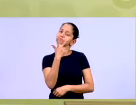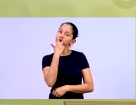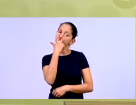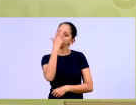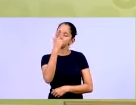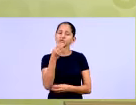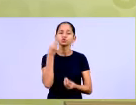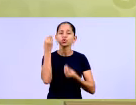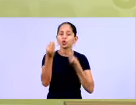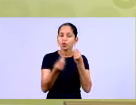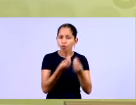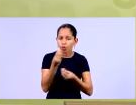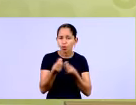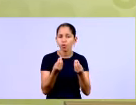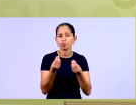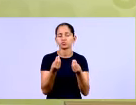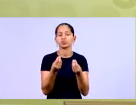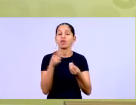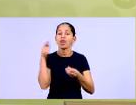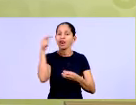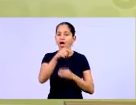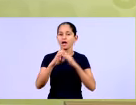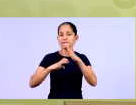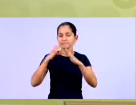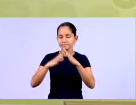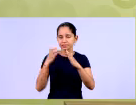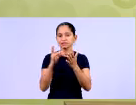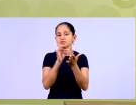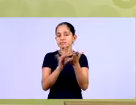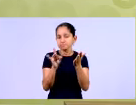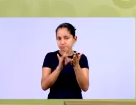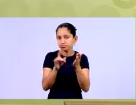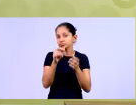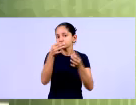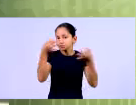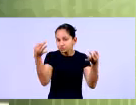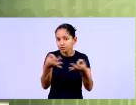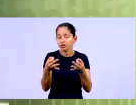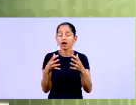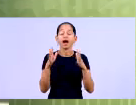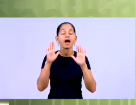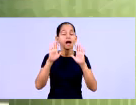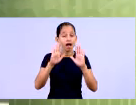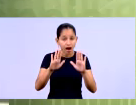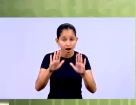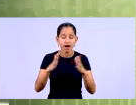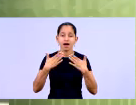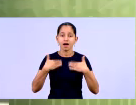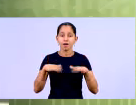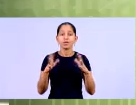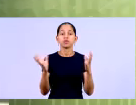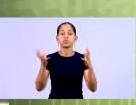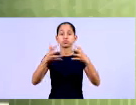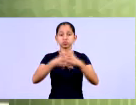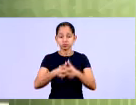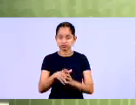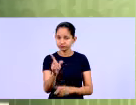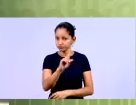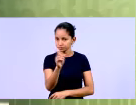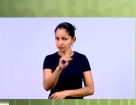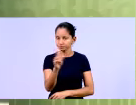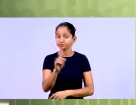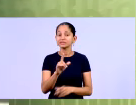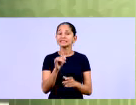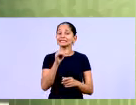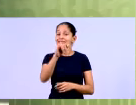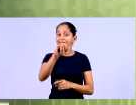de renda da pessoa jurídica e da pessoa física? Certo. Olha, vocês não podem confundir, porque a sociedade, quando